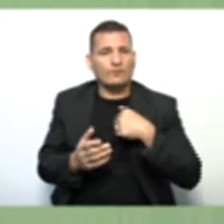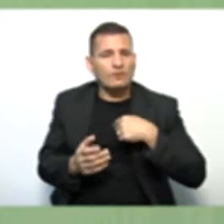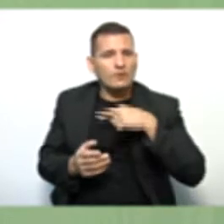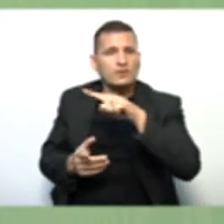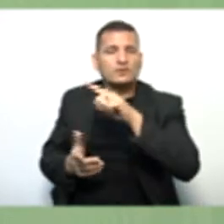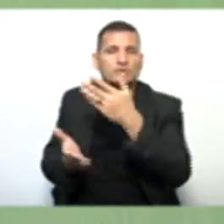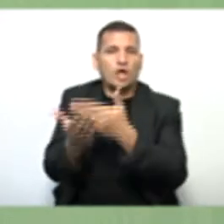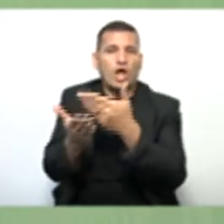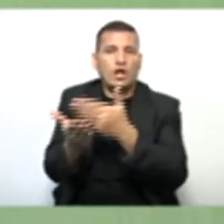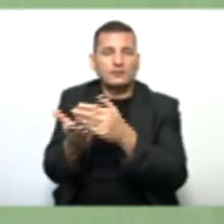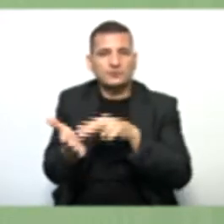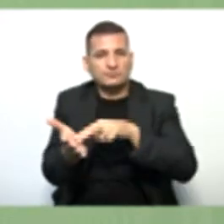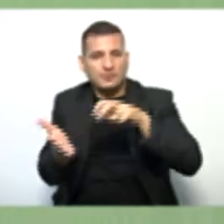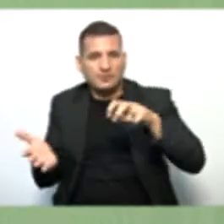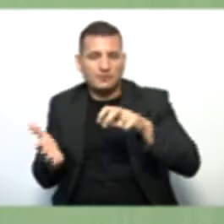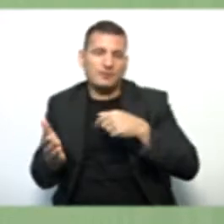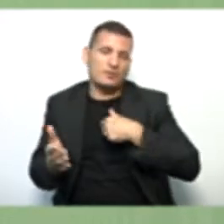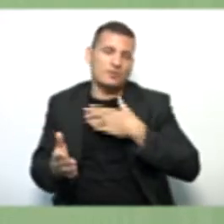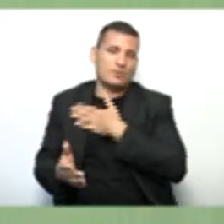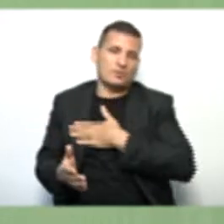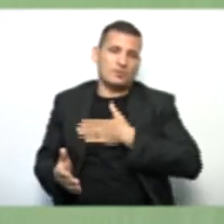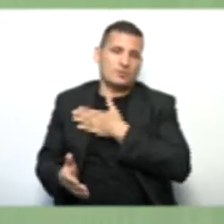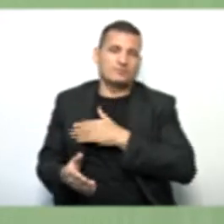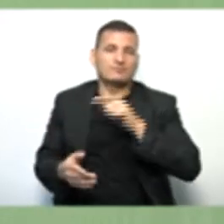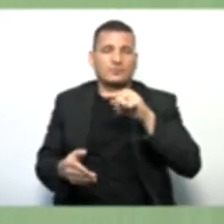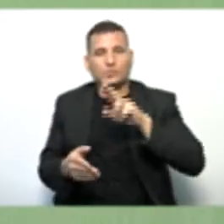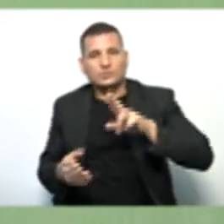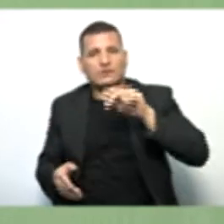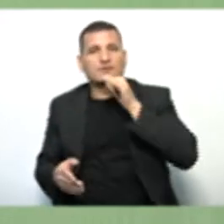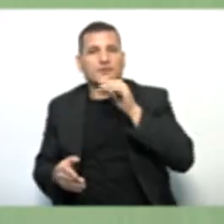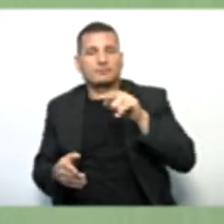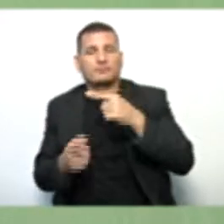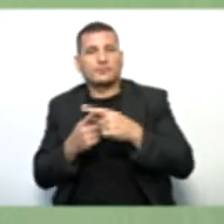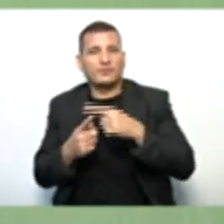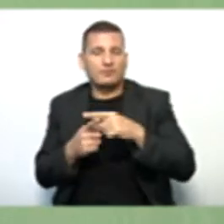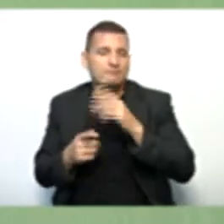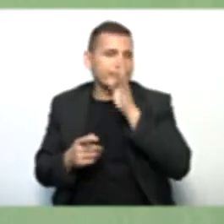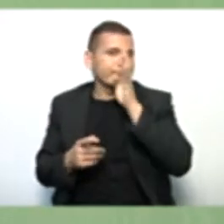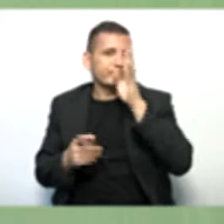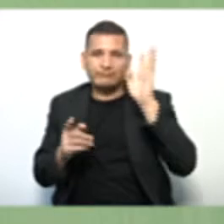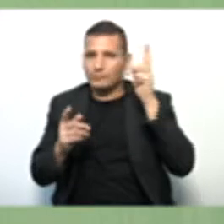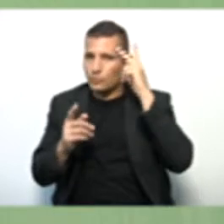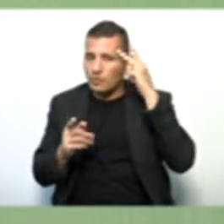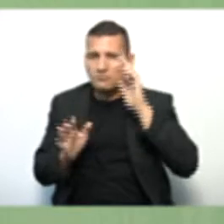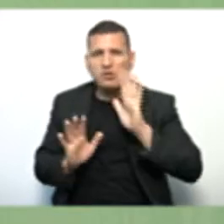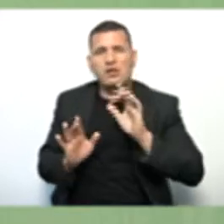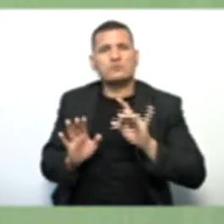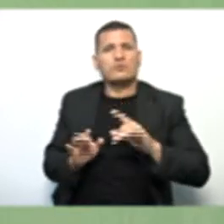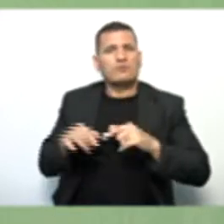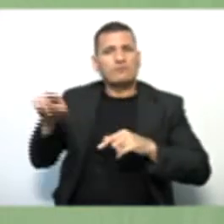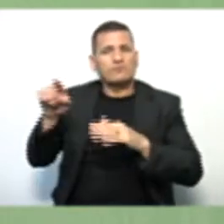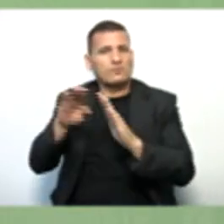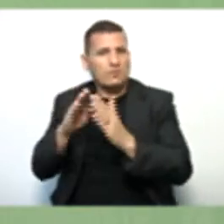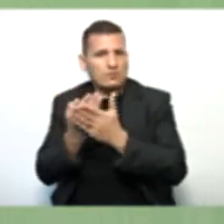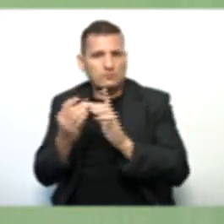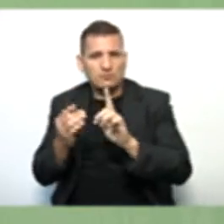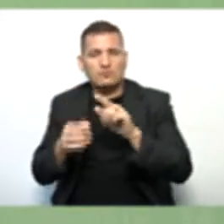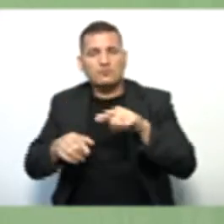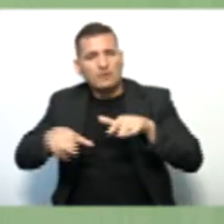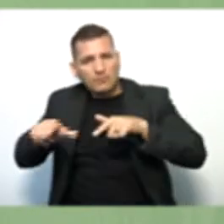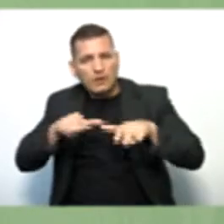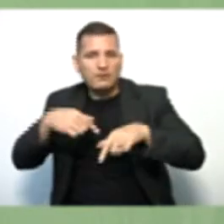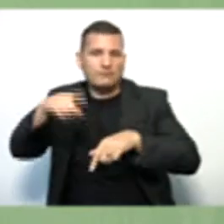escola de manhã. Eu gosto de colocar essa parte porque é algo que a gente faz automático, não apenas para ir para a escola, mas como também para trabalhar. A gente